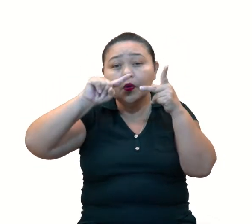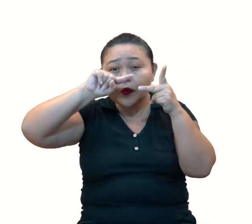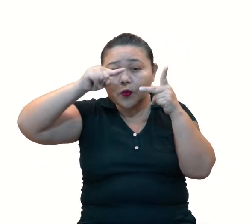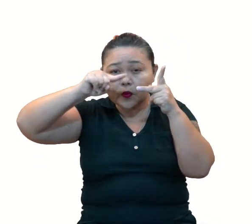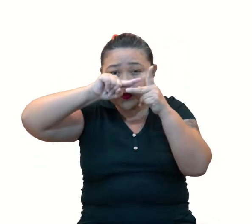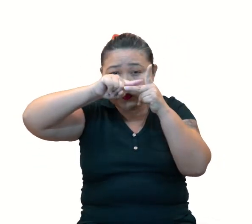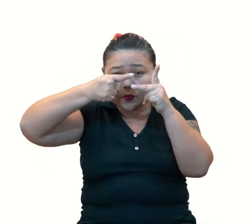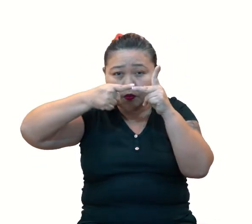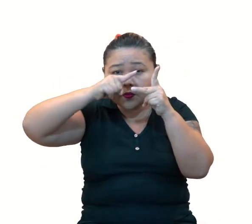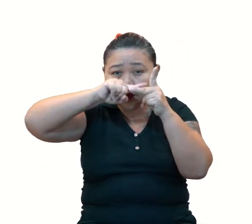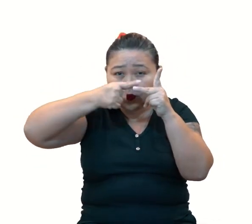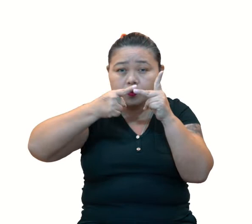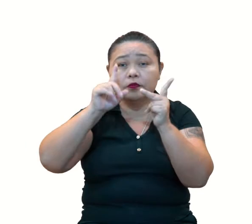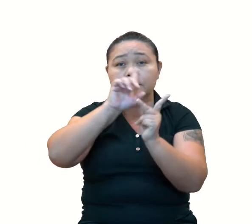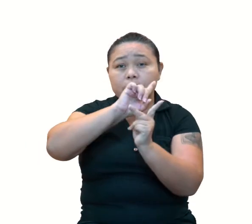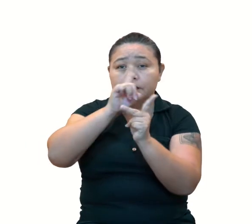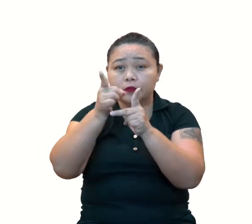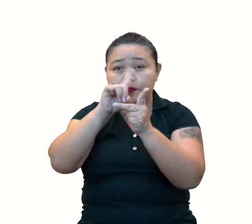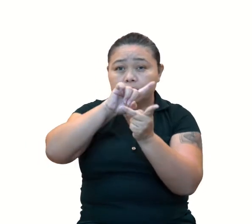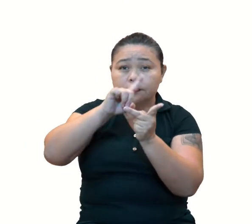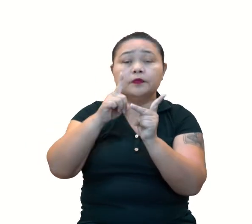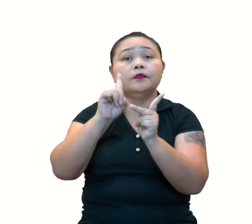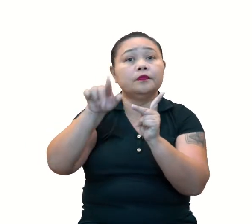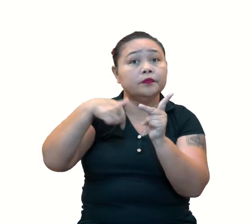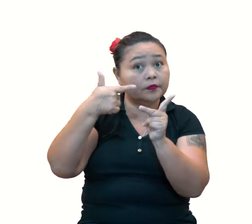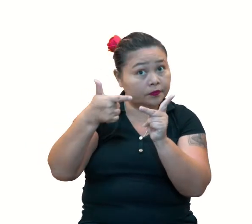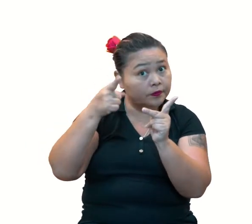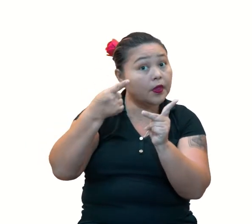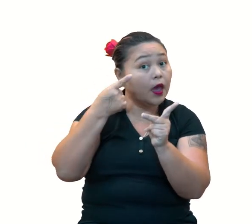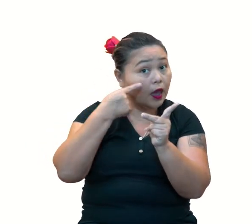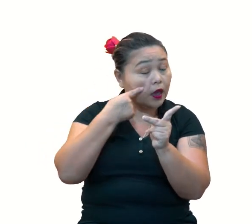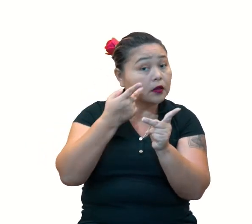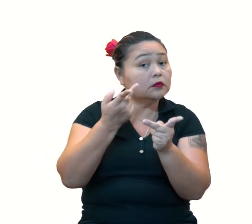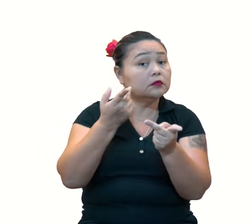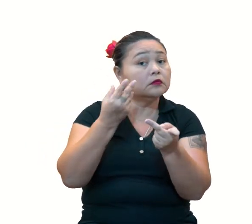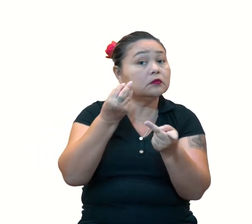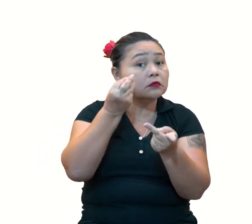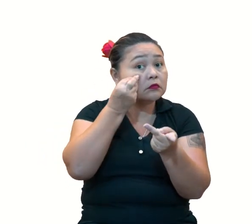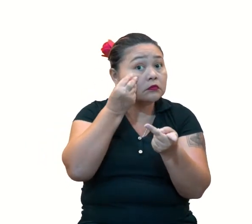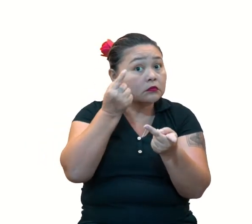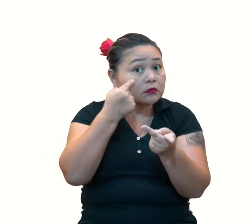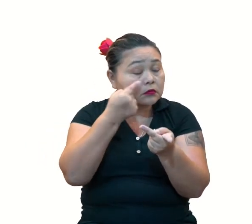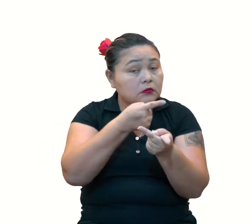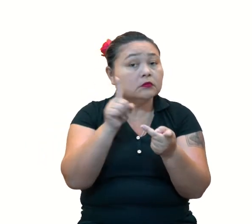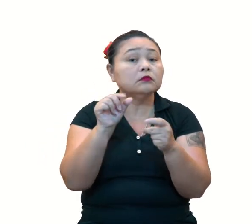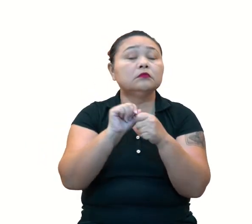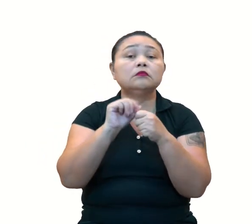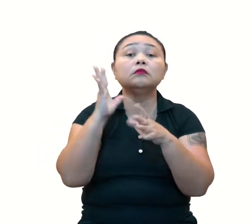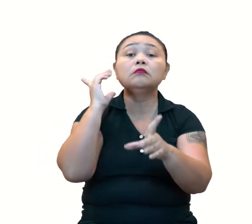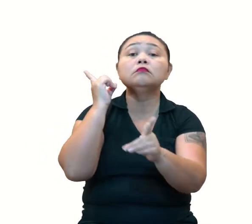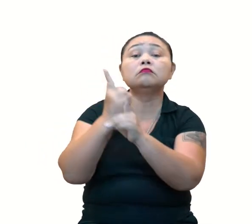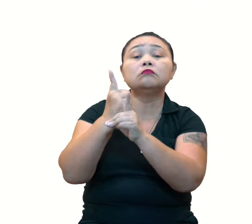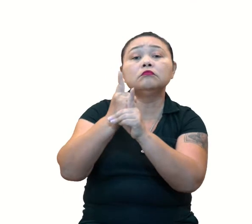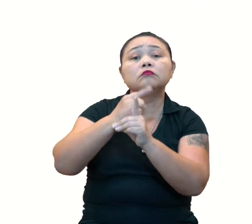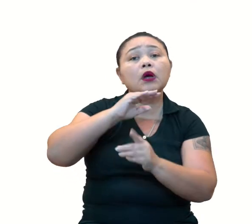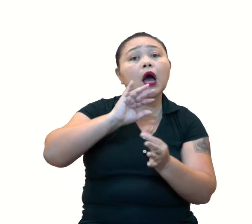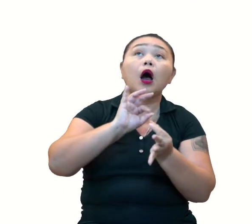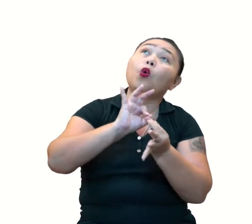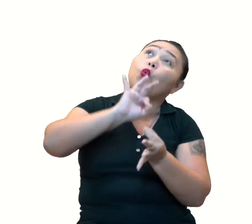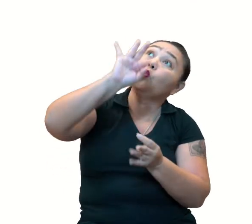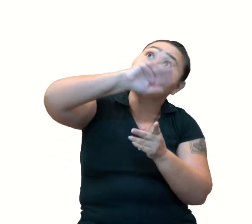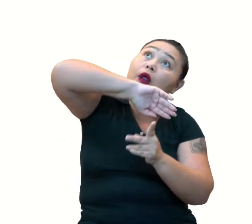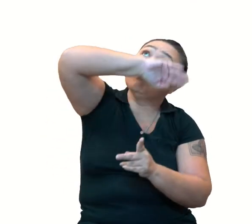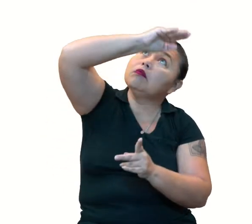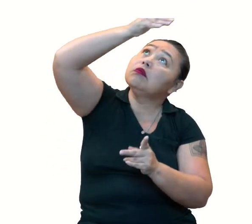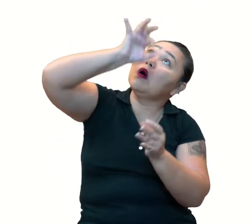meu canudinho, do teodolito? Isso é um ponto de observação. Determine a altura da montanha, sabendo